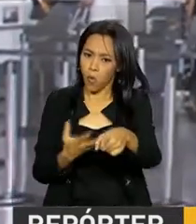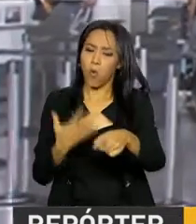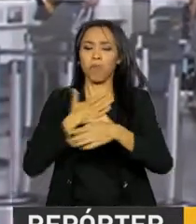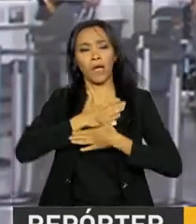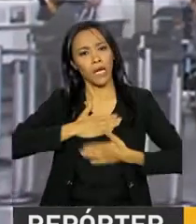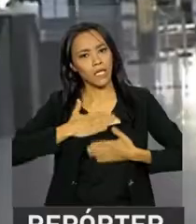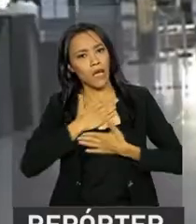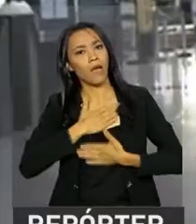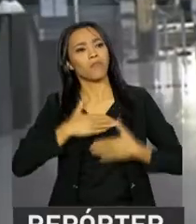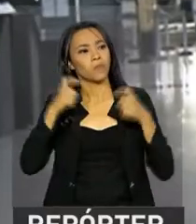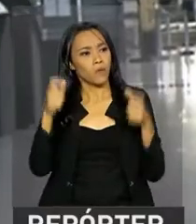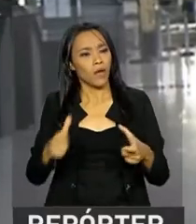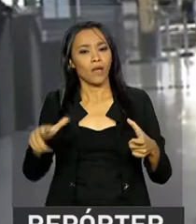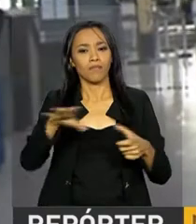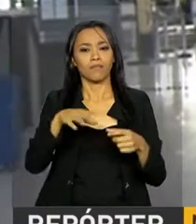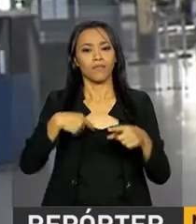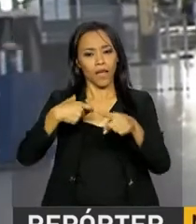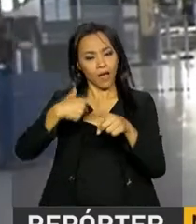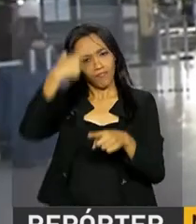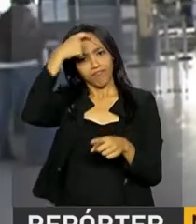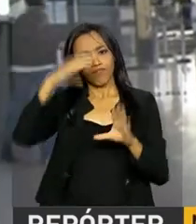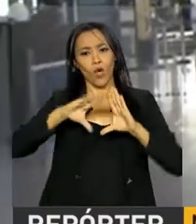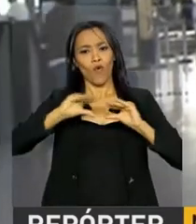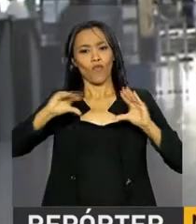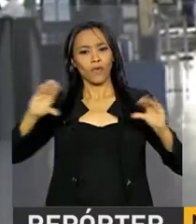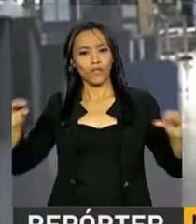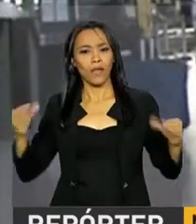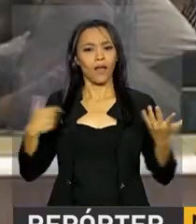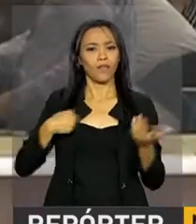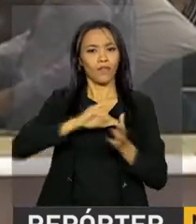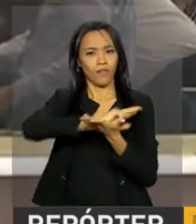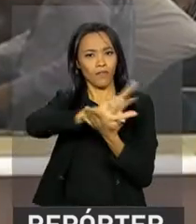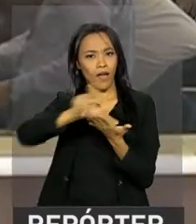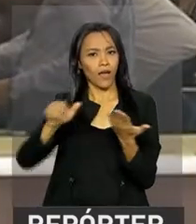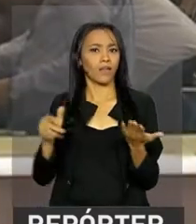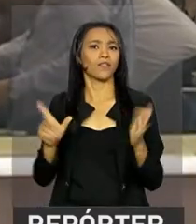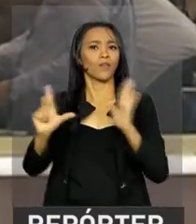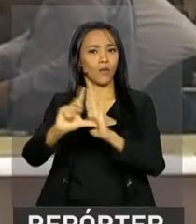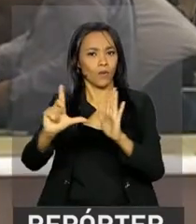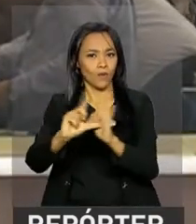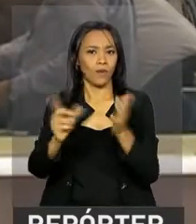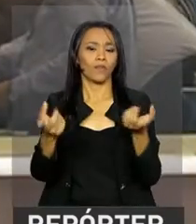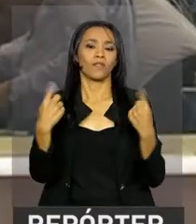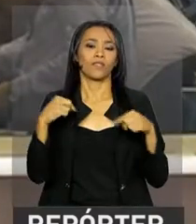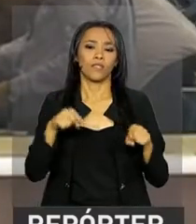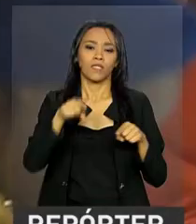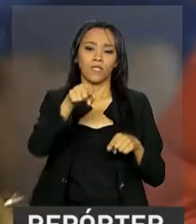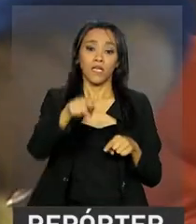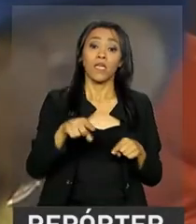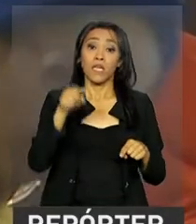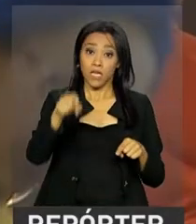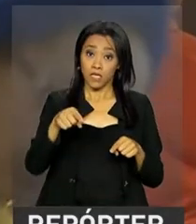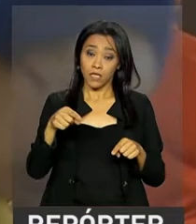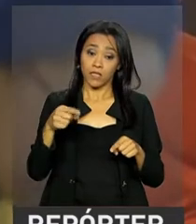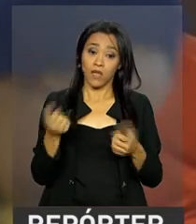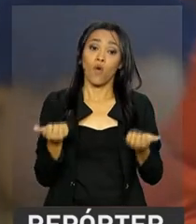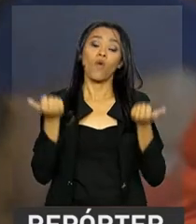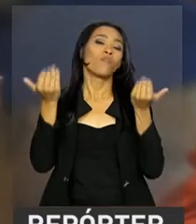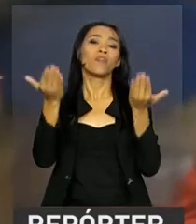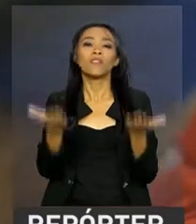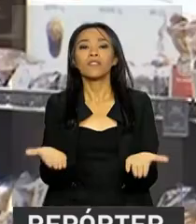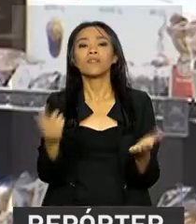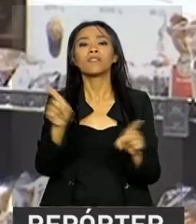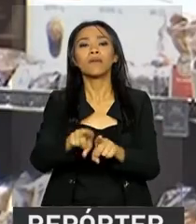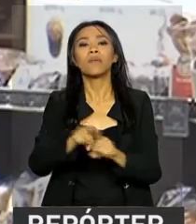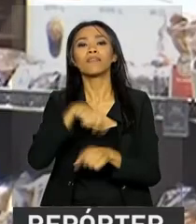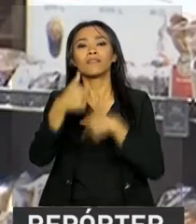agradável e confortável muitas lojas o aumento da oferta de serviços no aeroporto trouxe mais oportunidades de